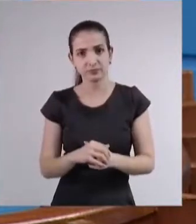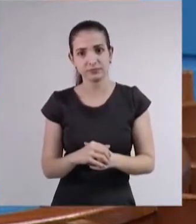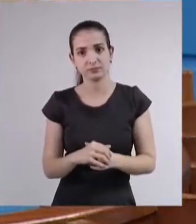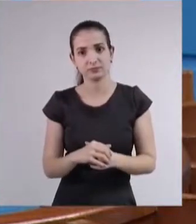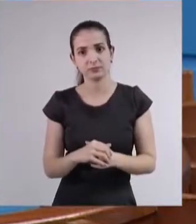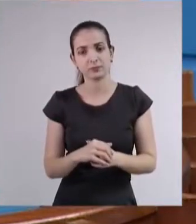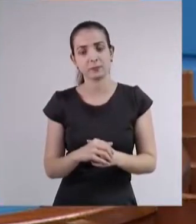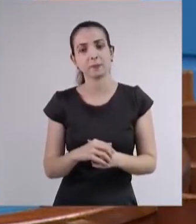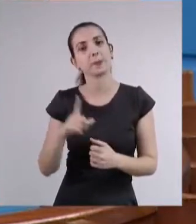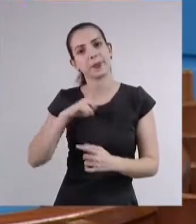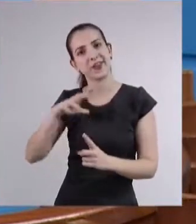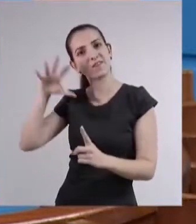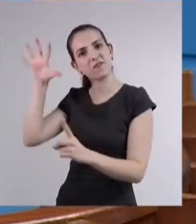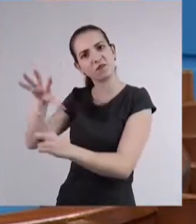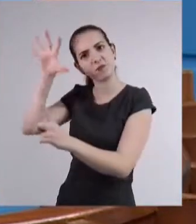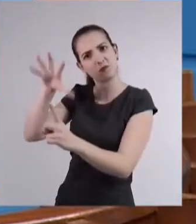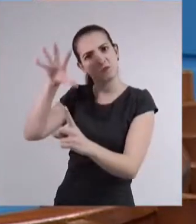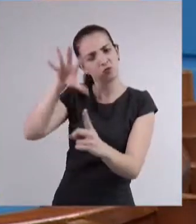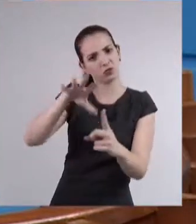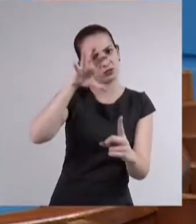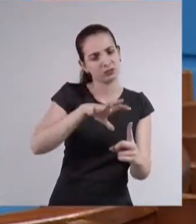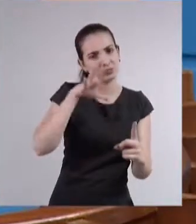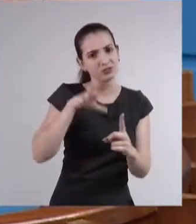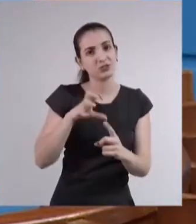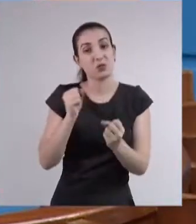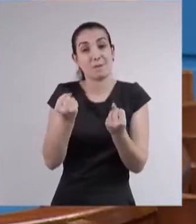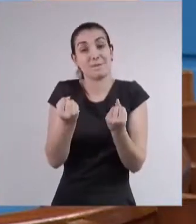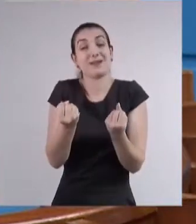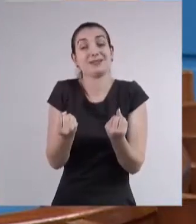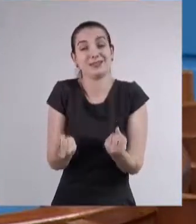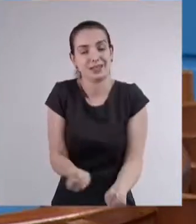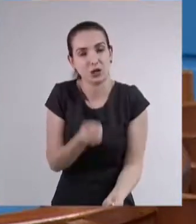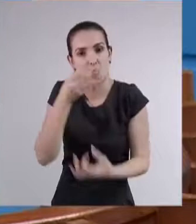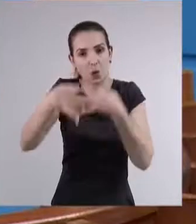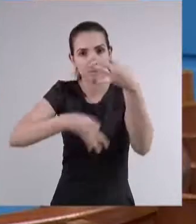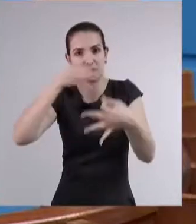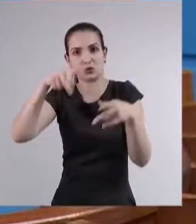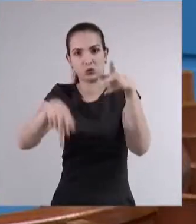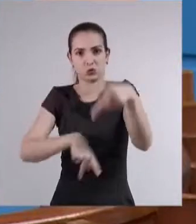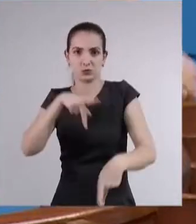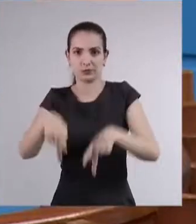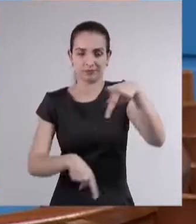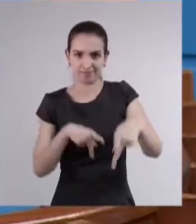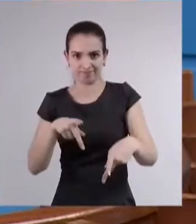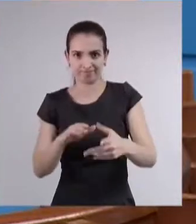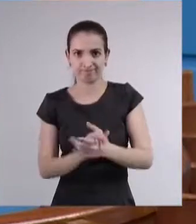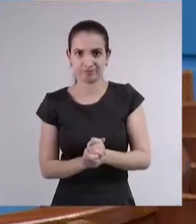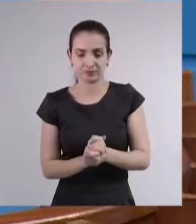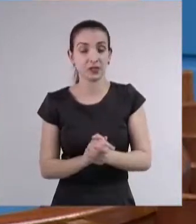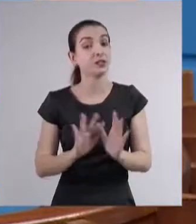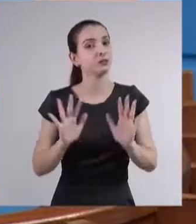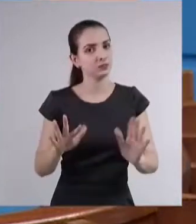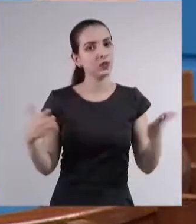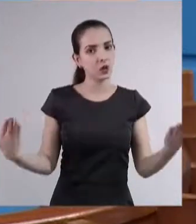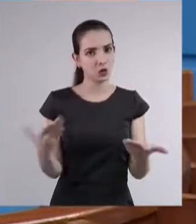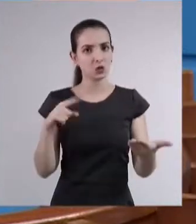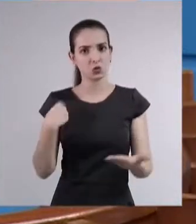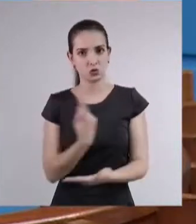estão influenciando pesadamente na opinião pública. E aí o nosso partido,